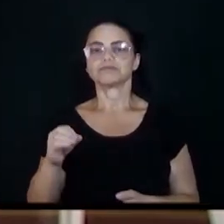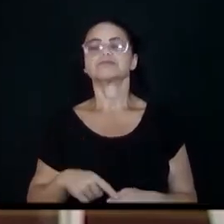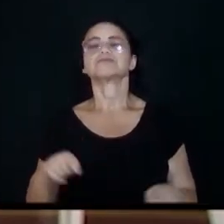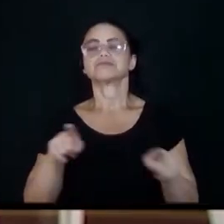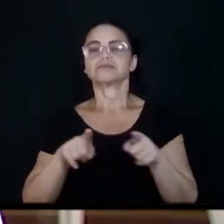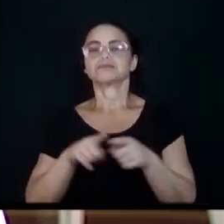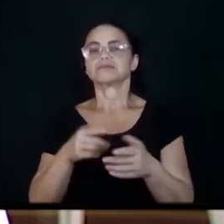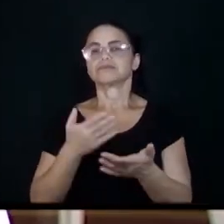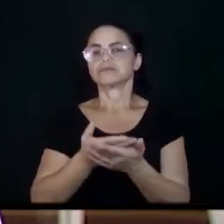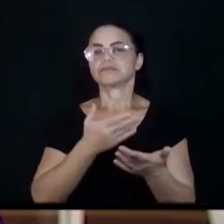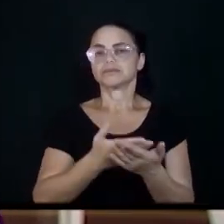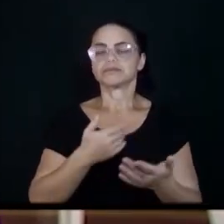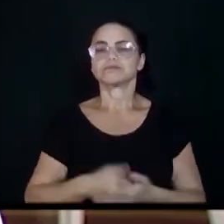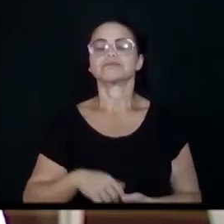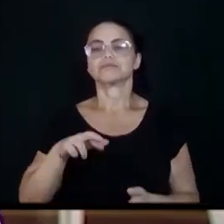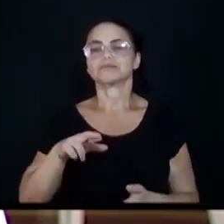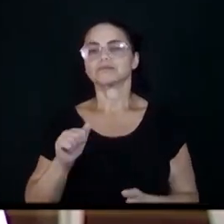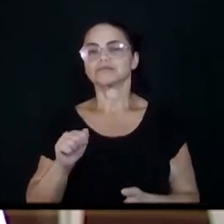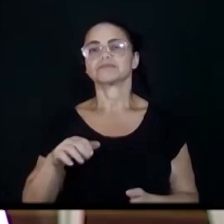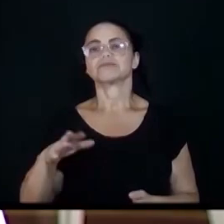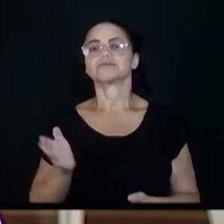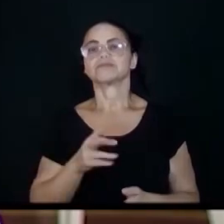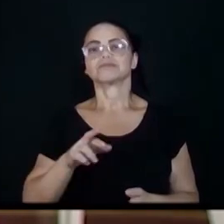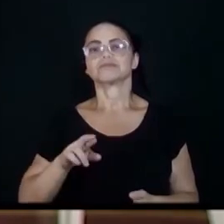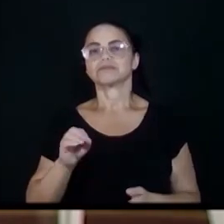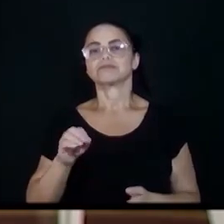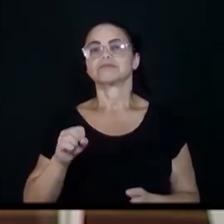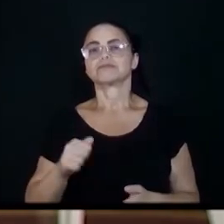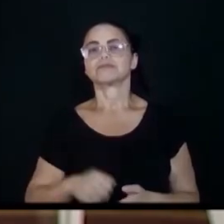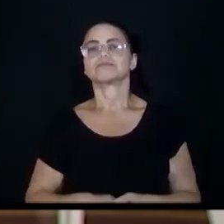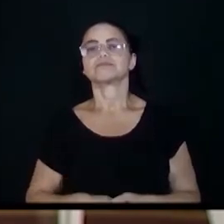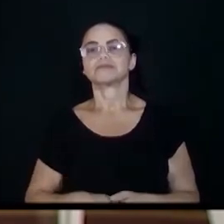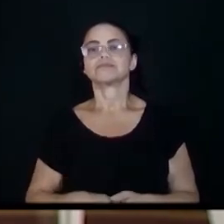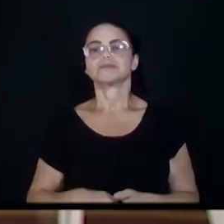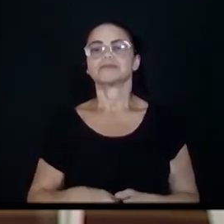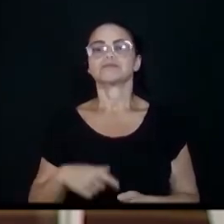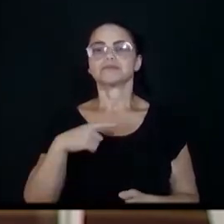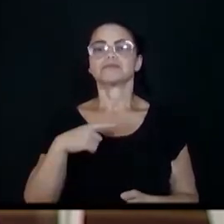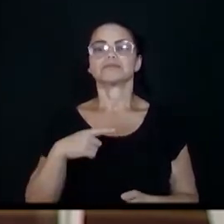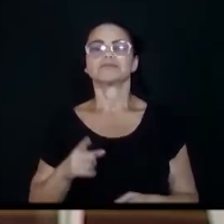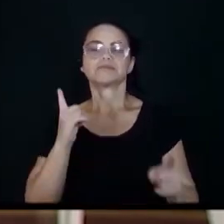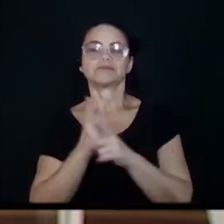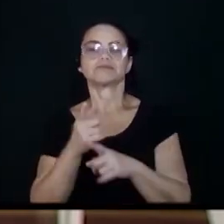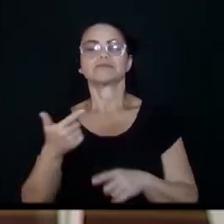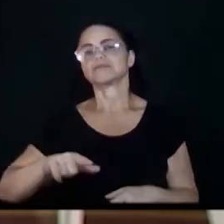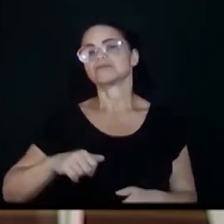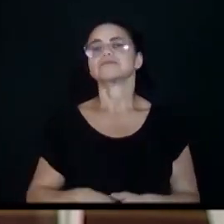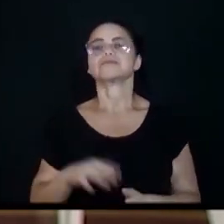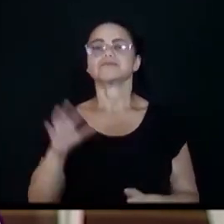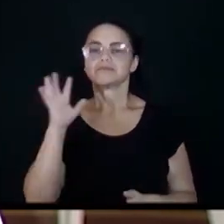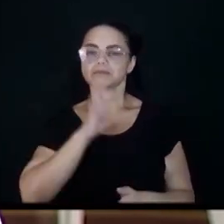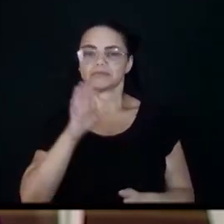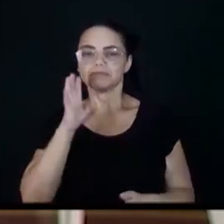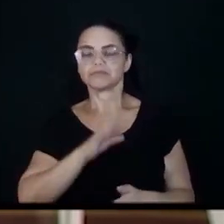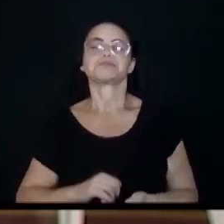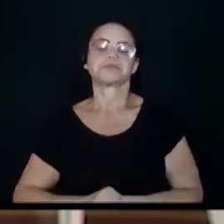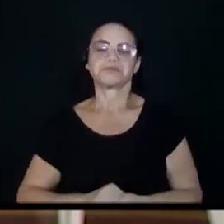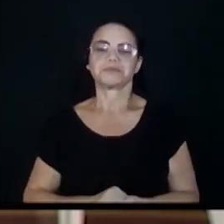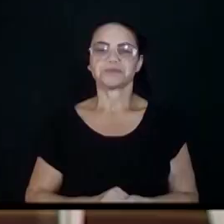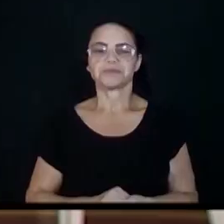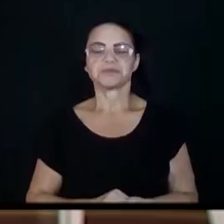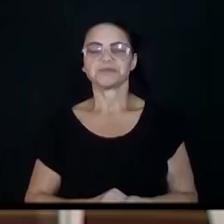Maria Rosa, e ter reencontrado eles foi muito legal. E o que